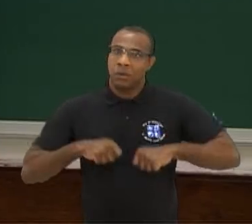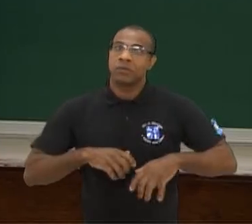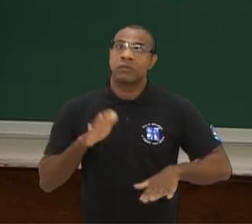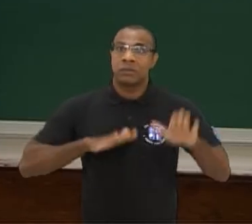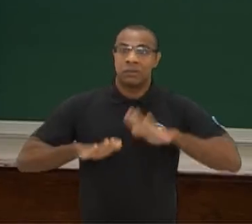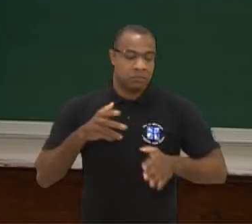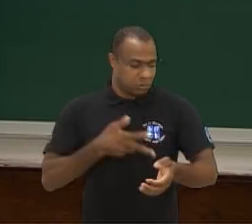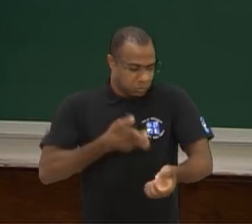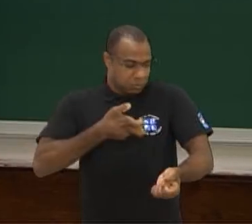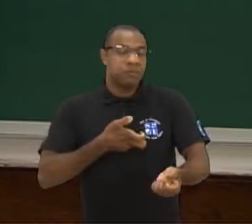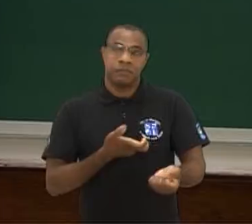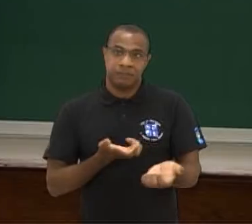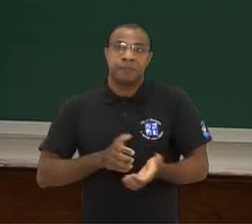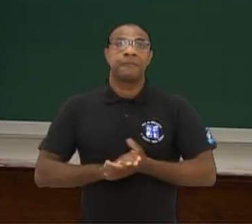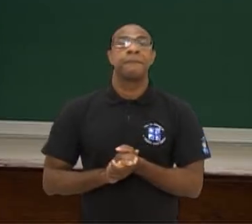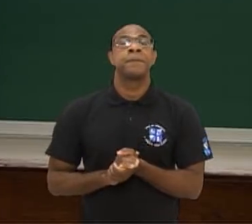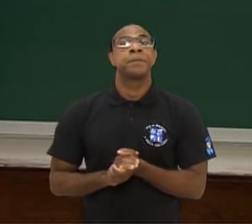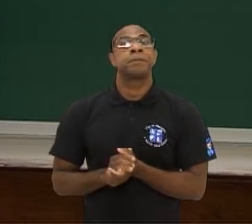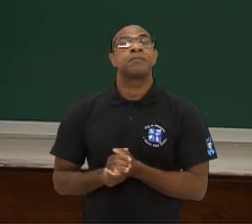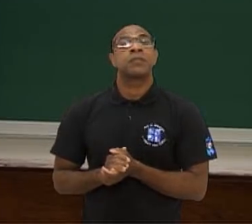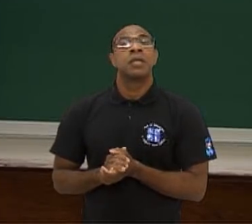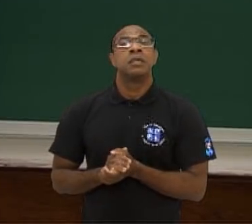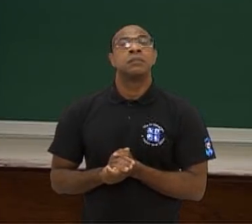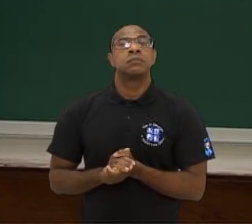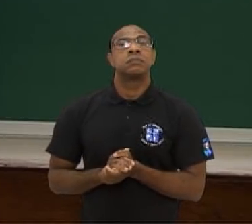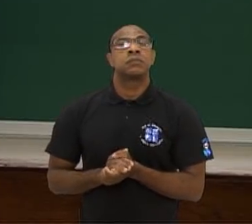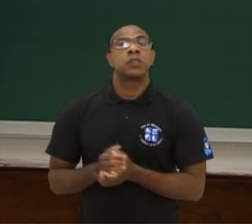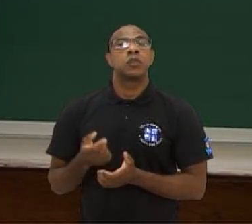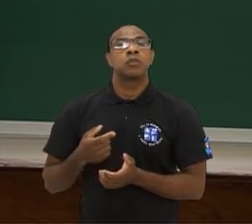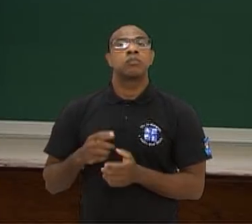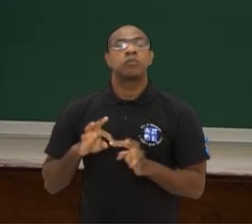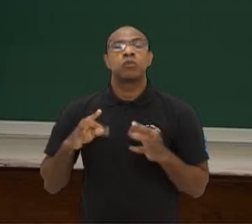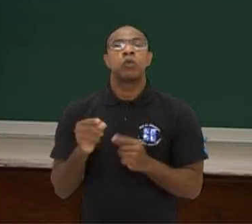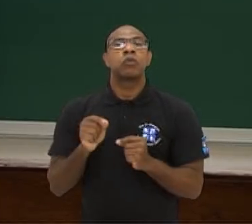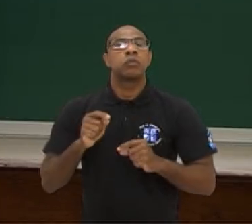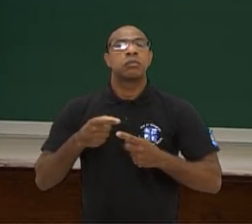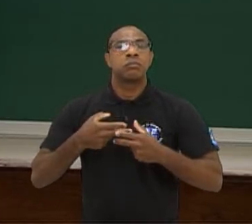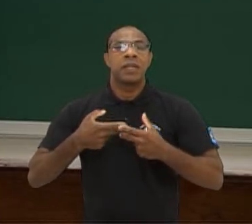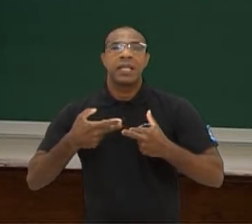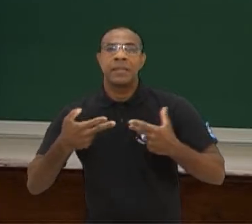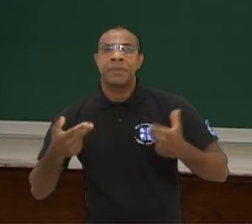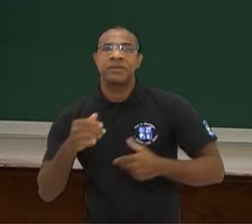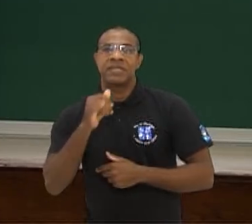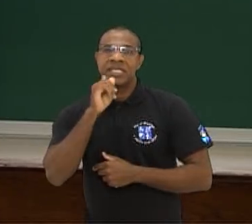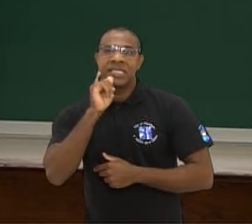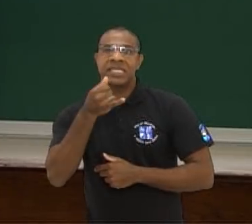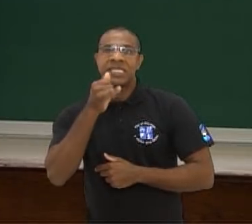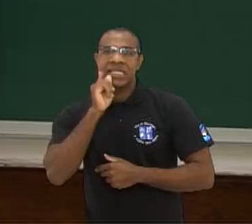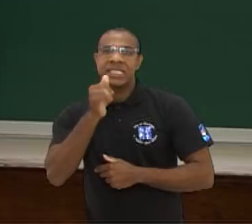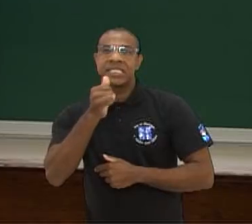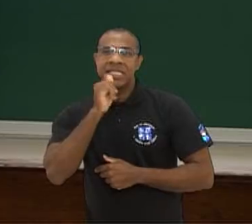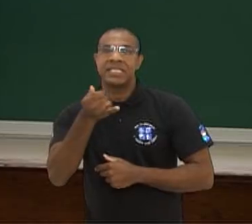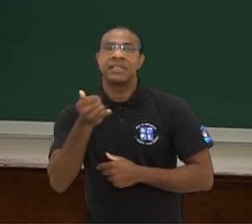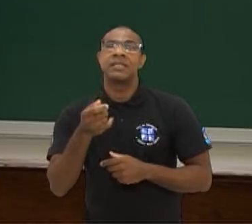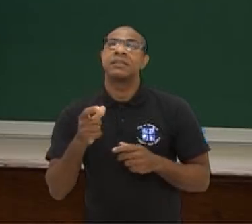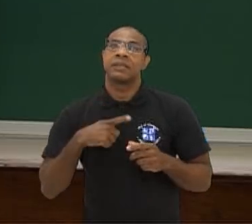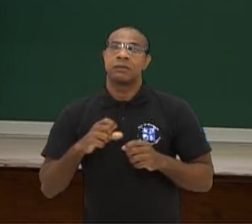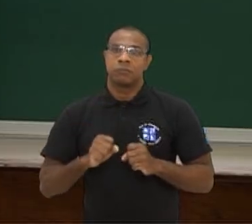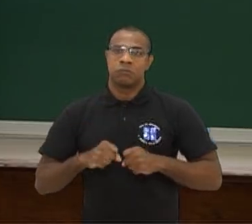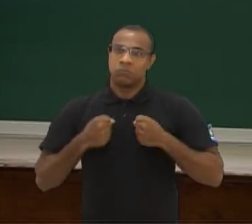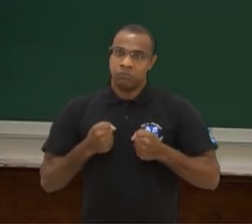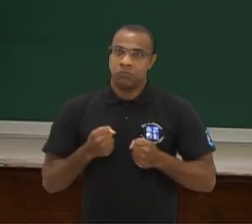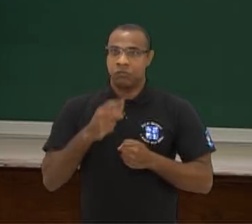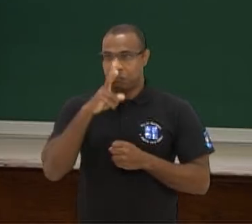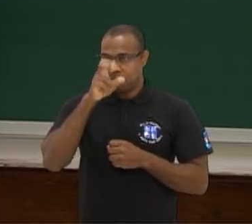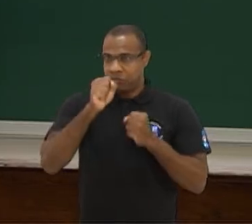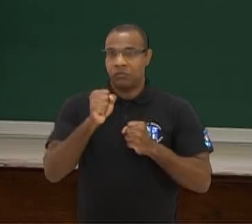que observar. Todos os elementos aí onde a corrente elétrica passa vai apresentar uma resistência elétrica.